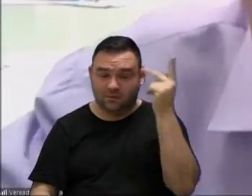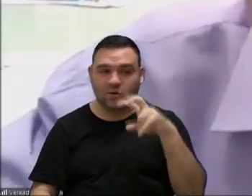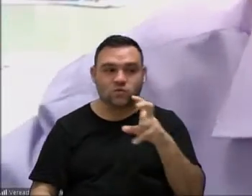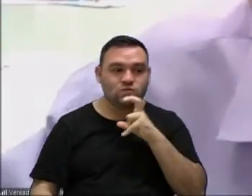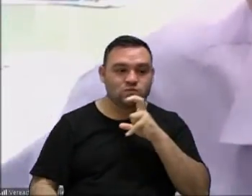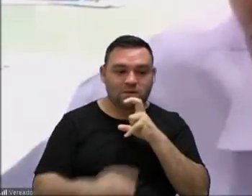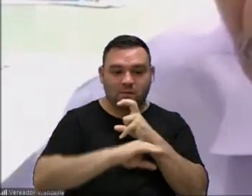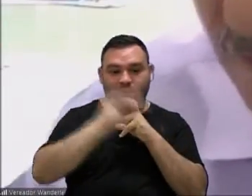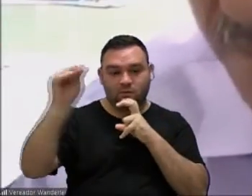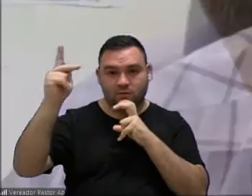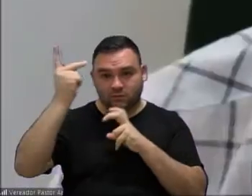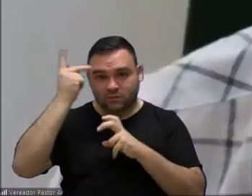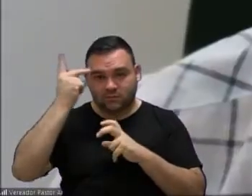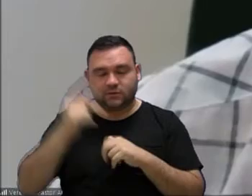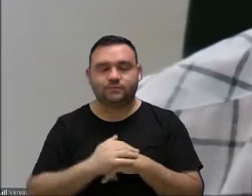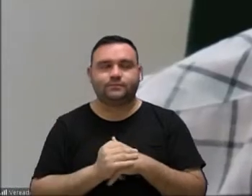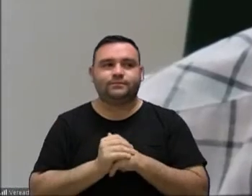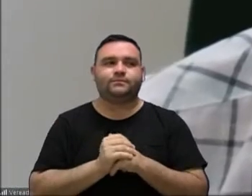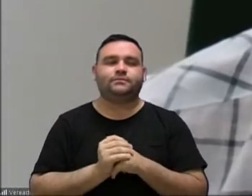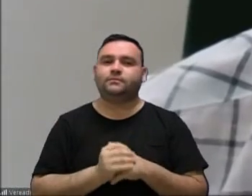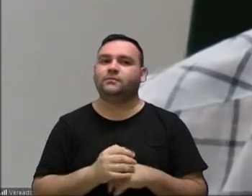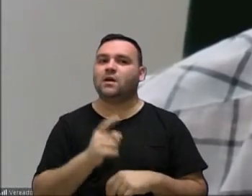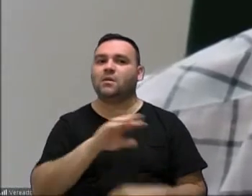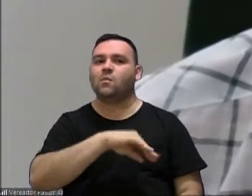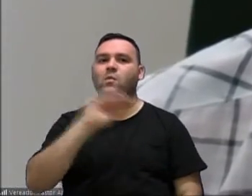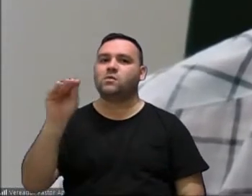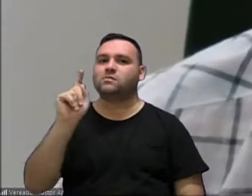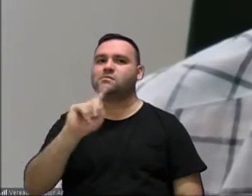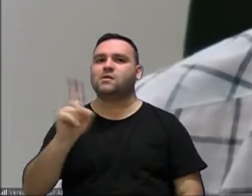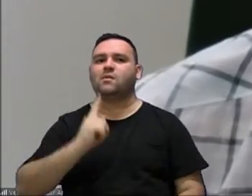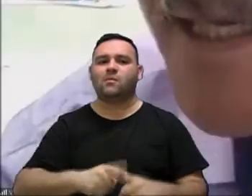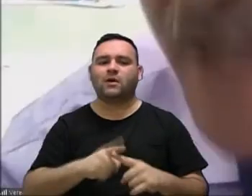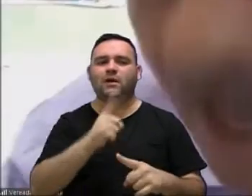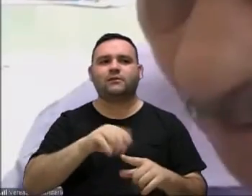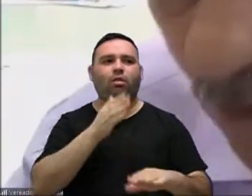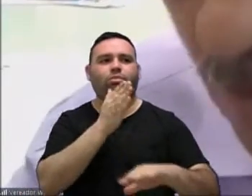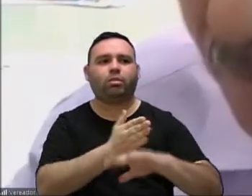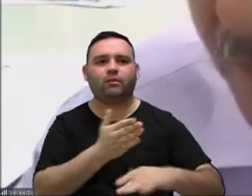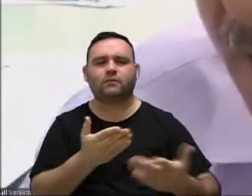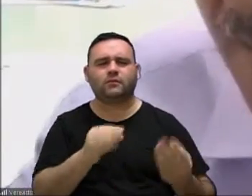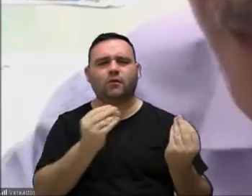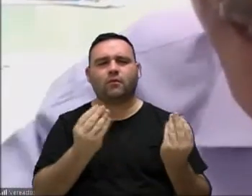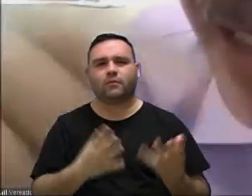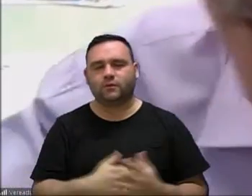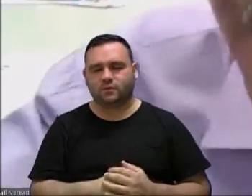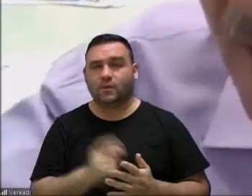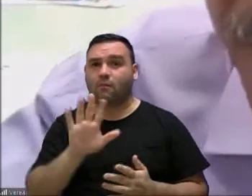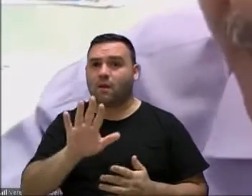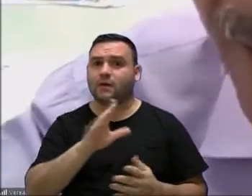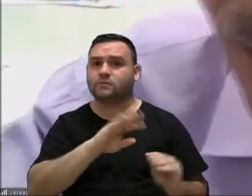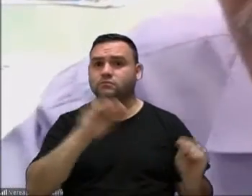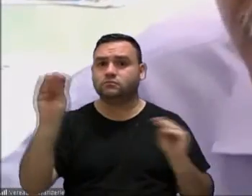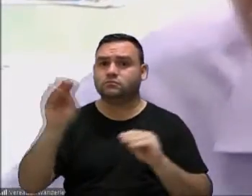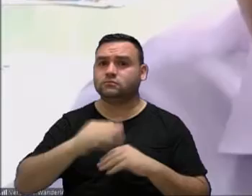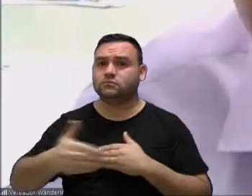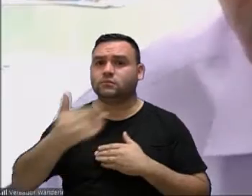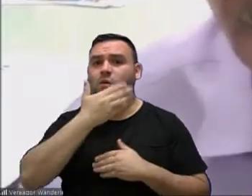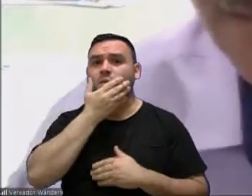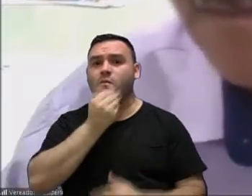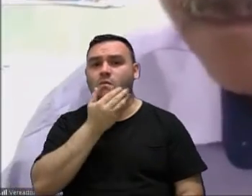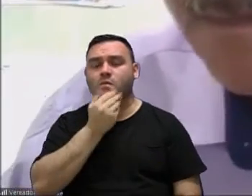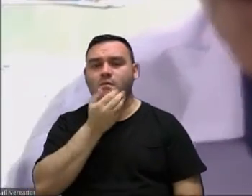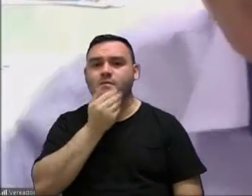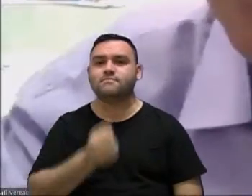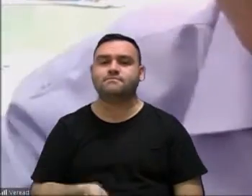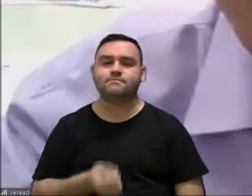De Sorocaba para São Paulo. Não, não foi transferido porque nós intercedemos, mas ia ser transferido um senhor